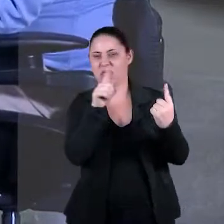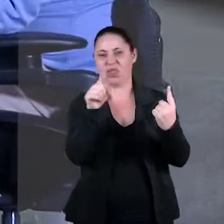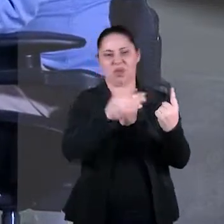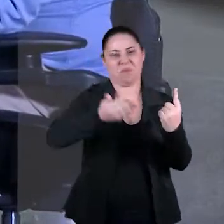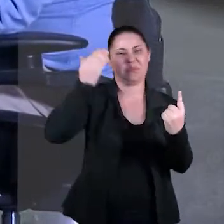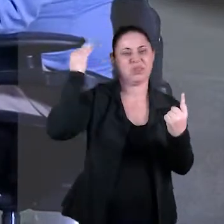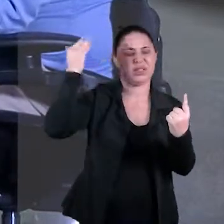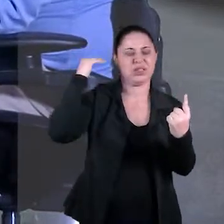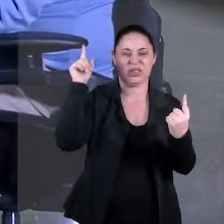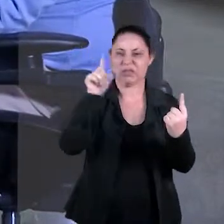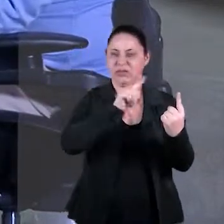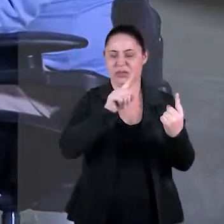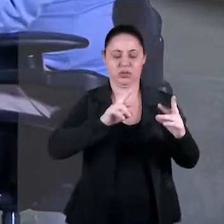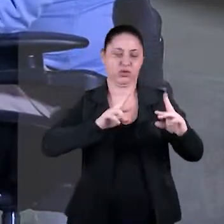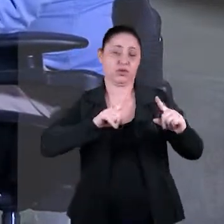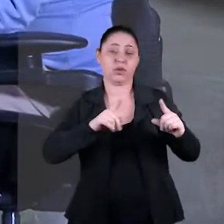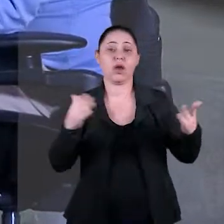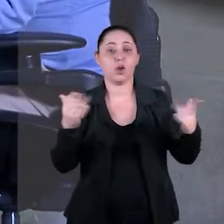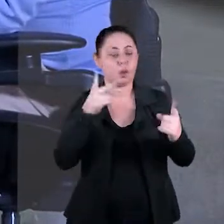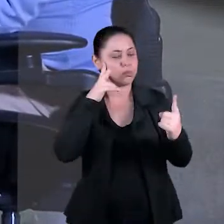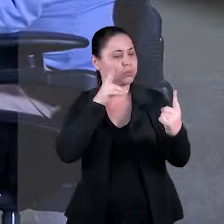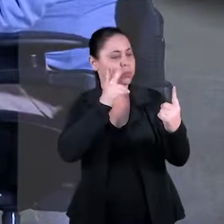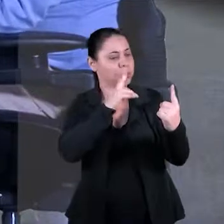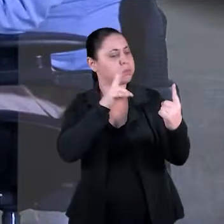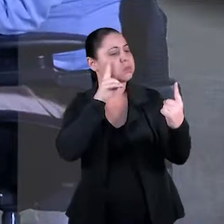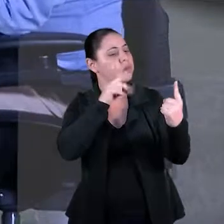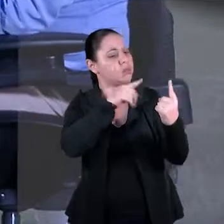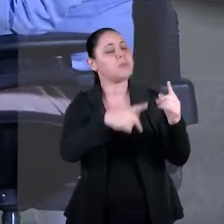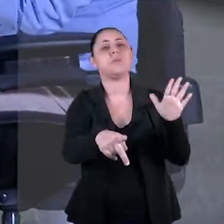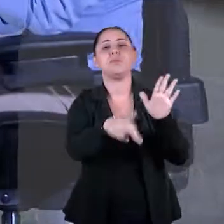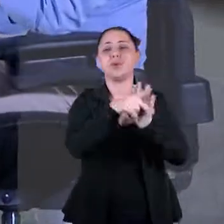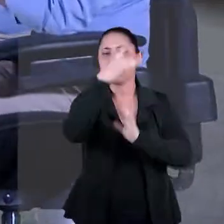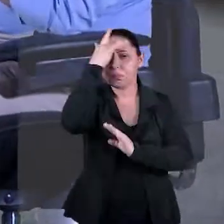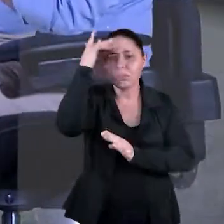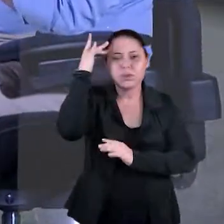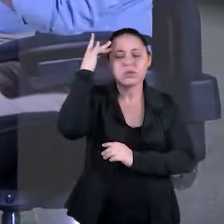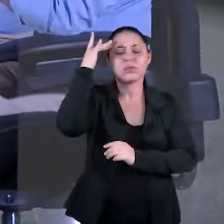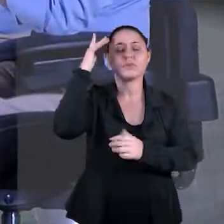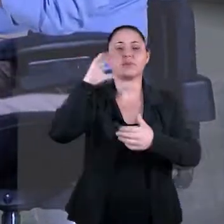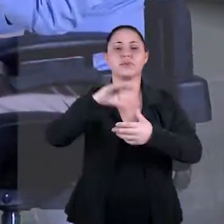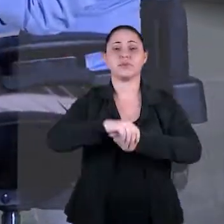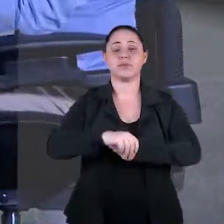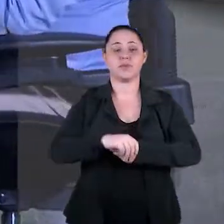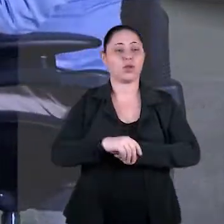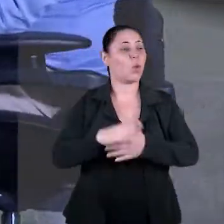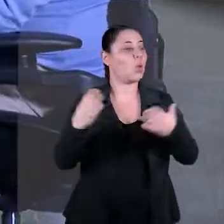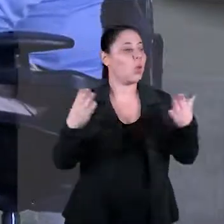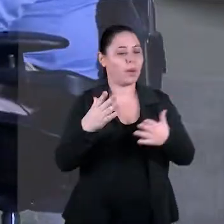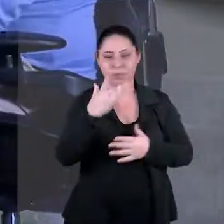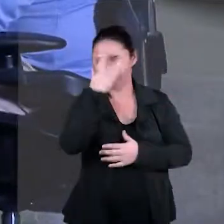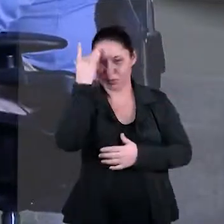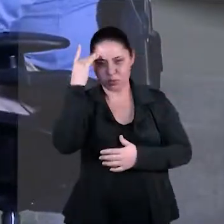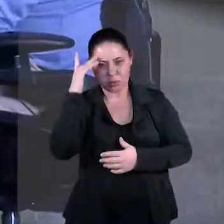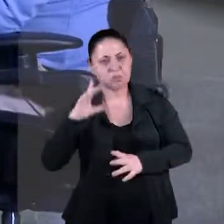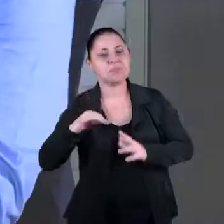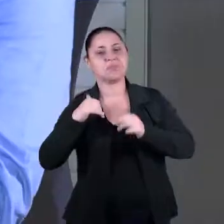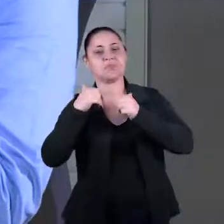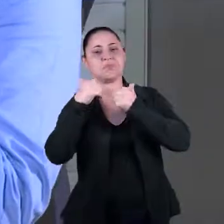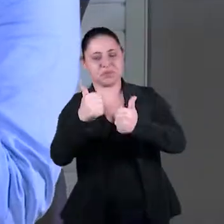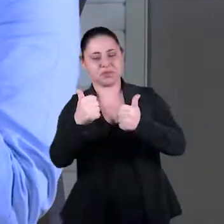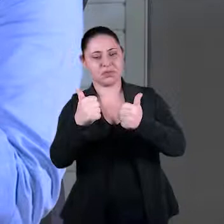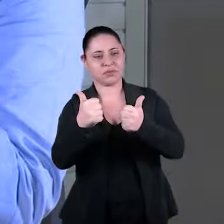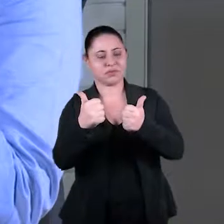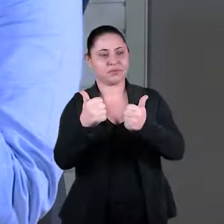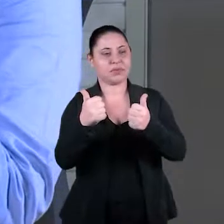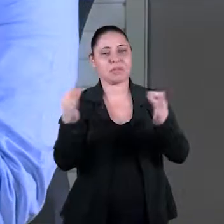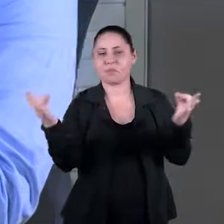capilar de antigamente. Então a gente traz um resultado bastante natural e favorável para o paciente. Então o sucesso é garantido da cirurgia? Ele é um resultado